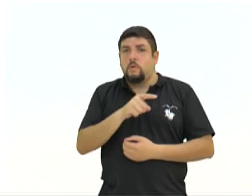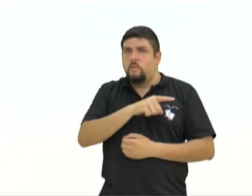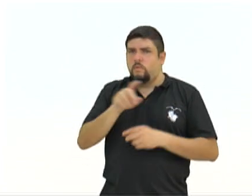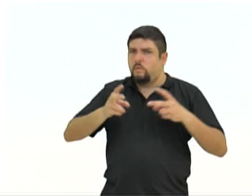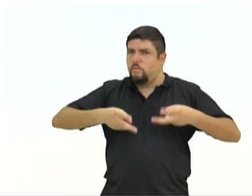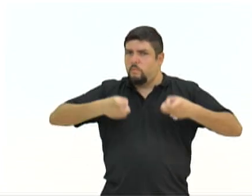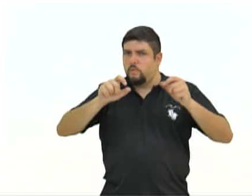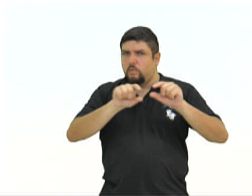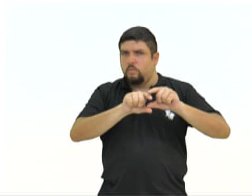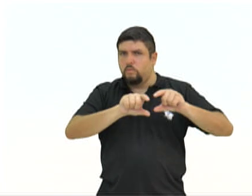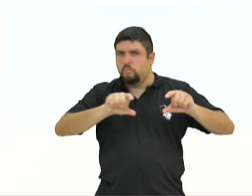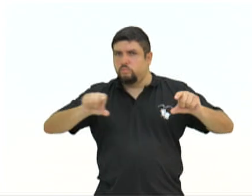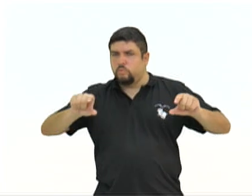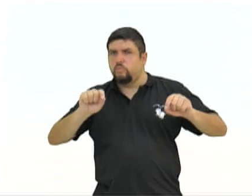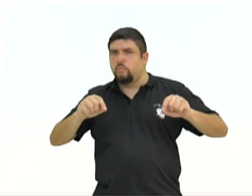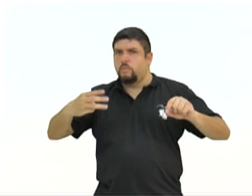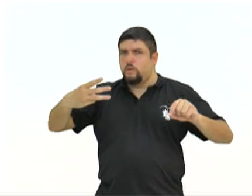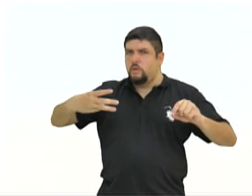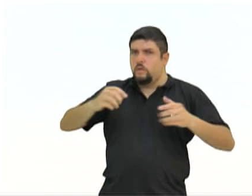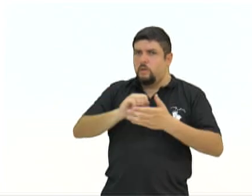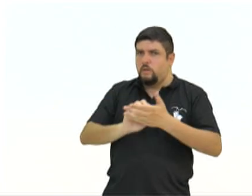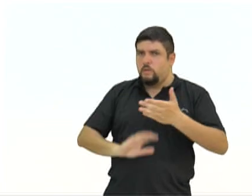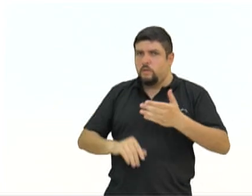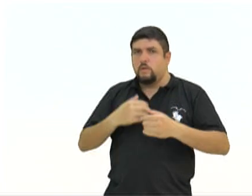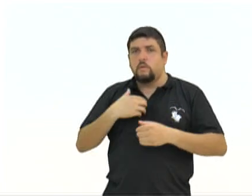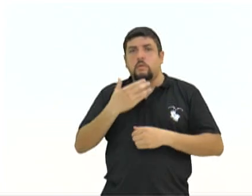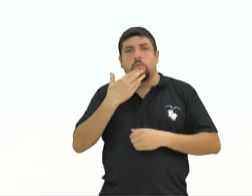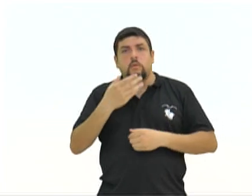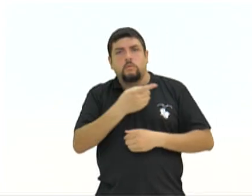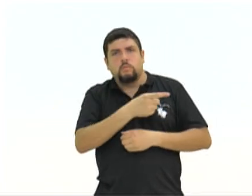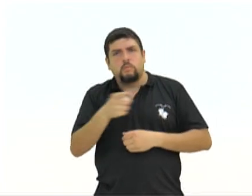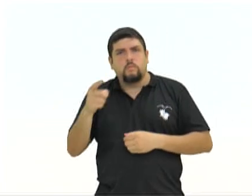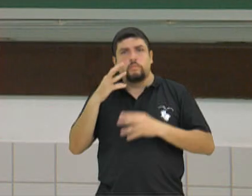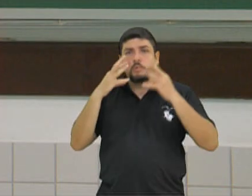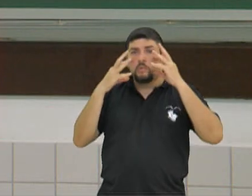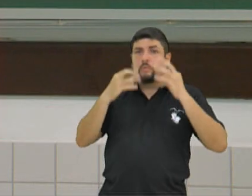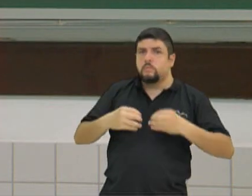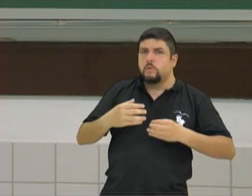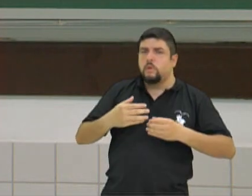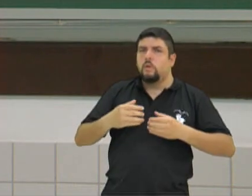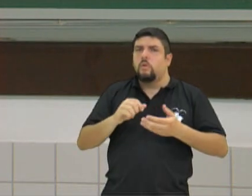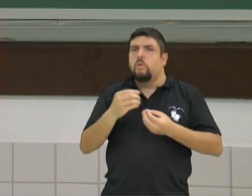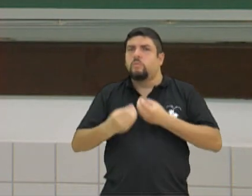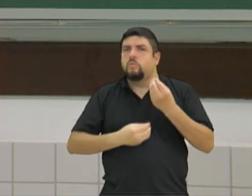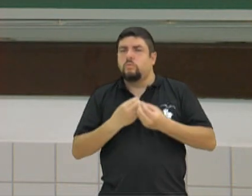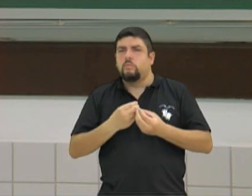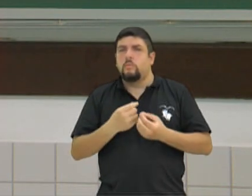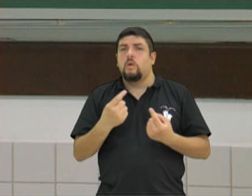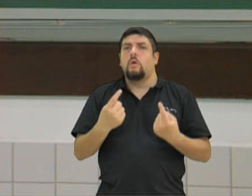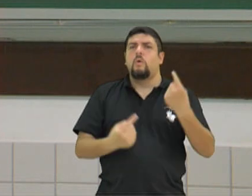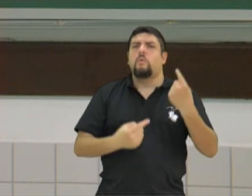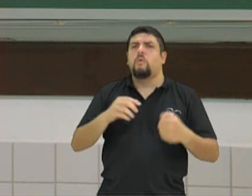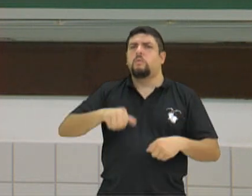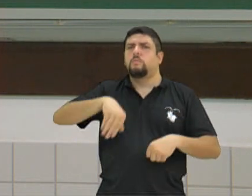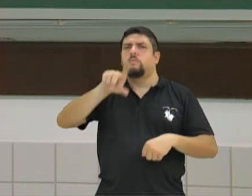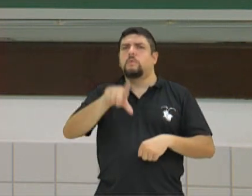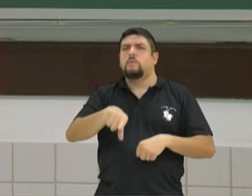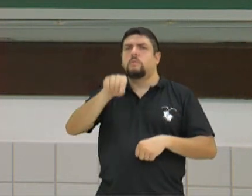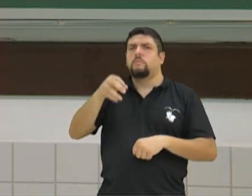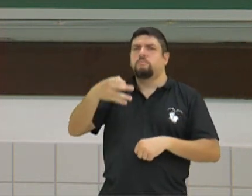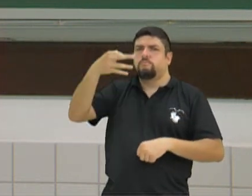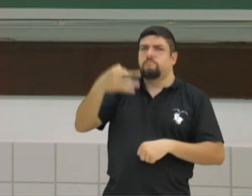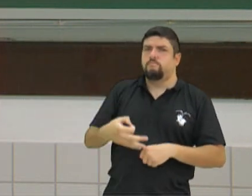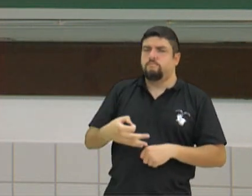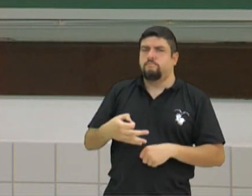o enunciado dessa terceira questão, que pede para vocês assinalar qual dessas alternativas é a alternativa mais